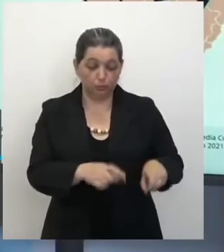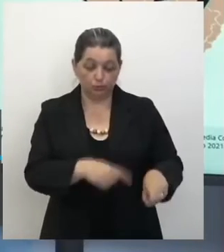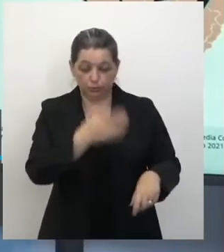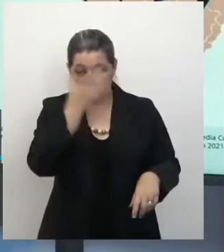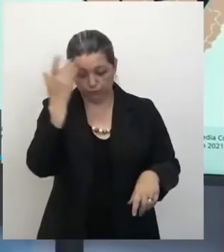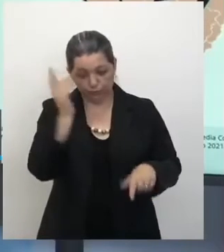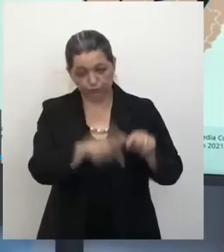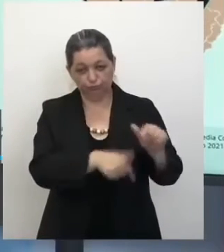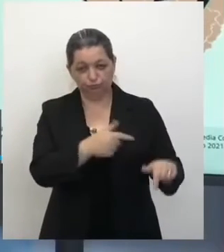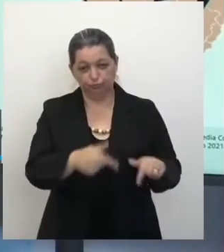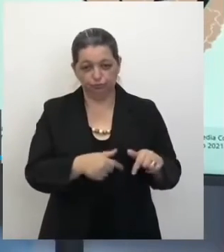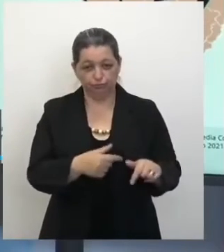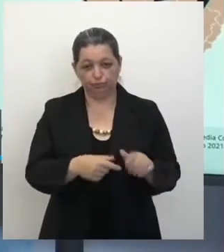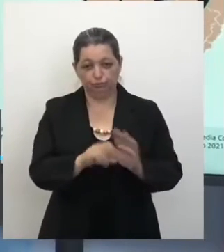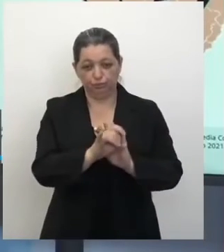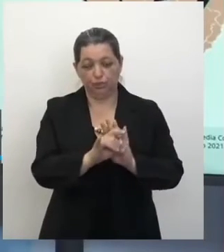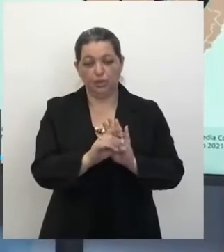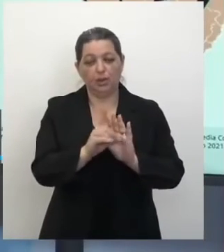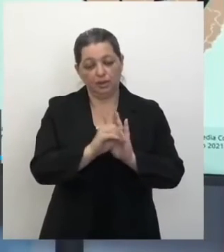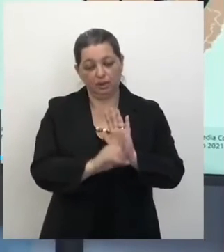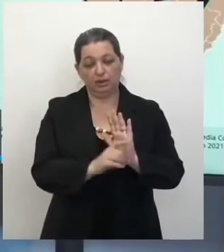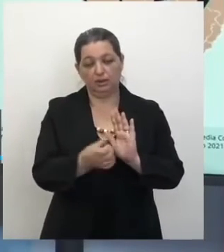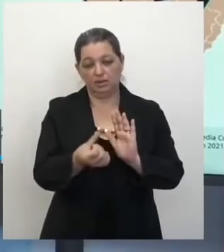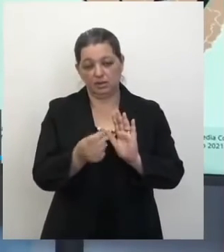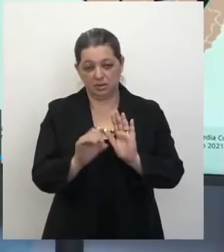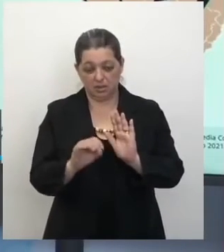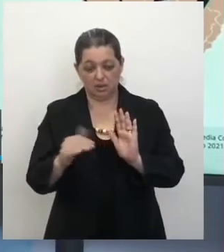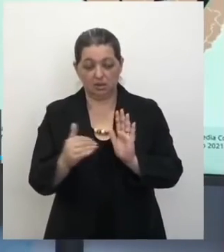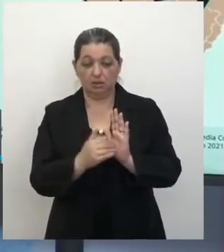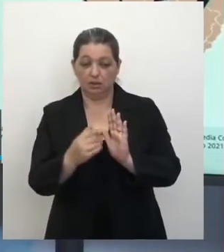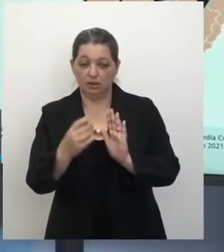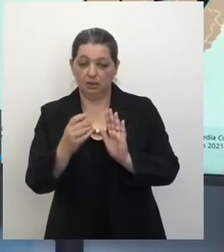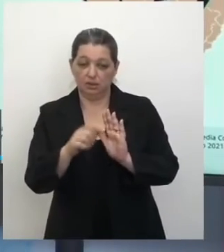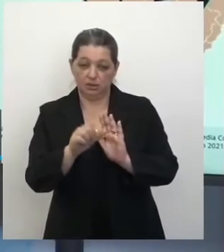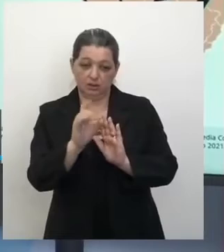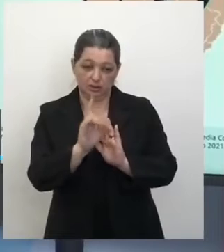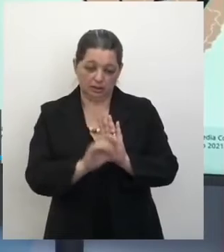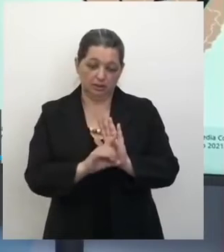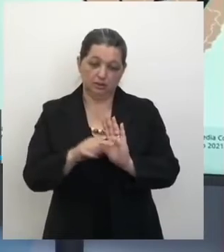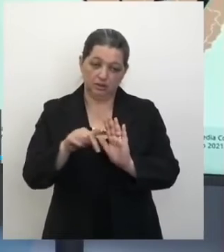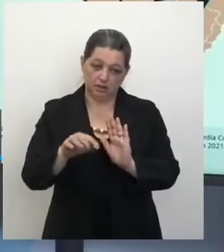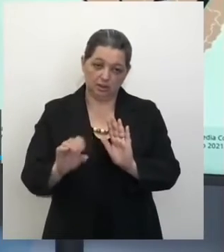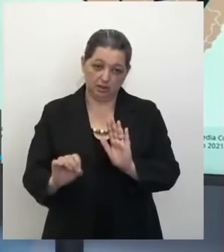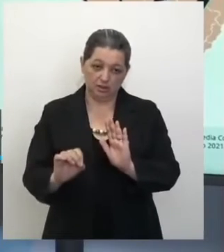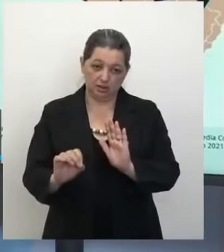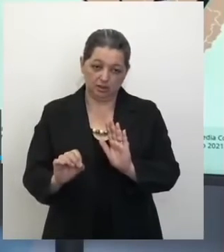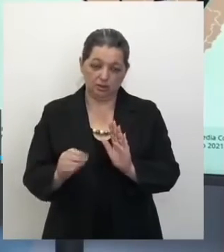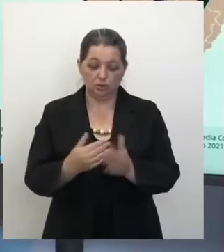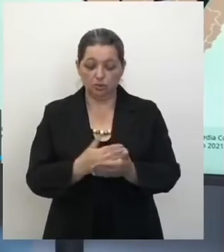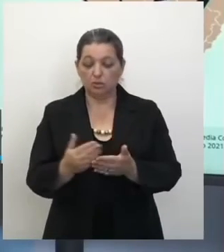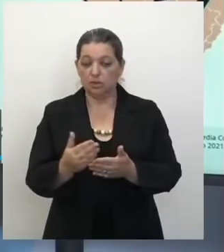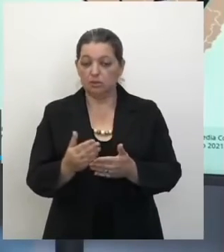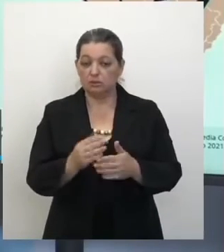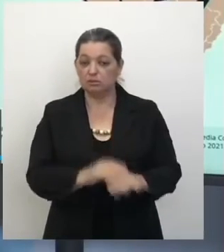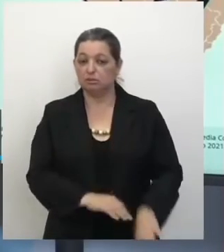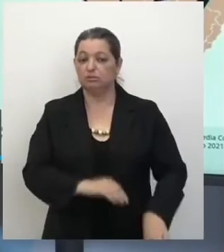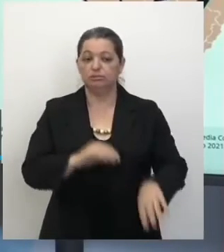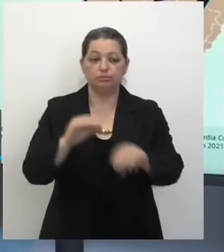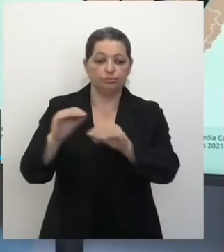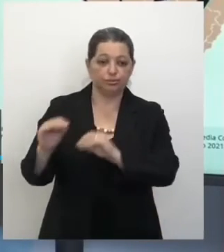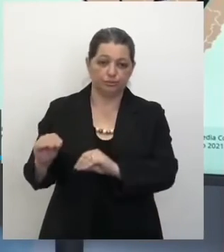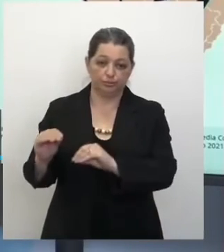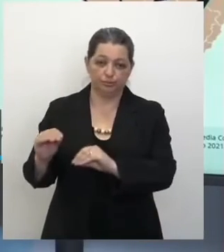60 e na década de 70 do Sul para o Centro-Oeste começam também a se deslocar, né,